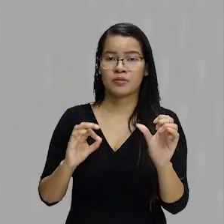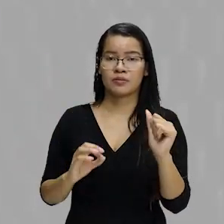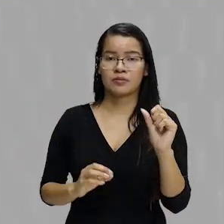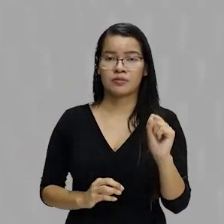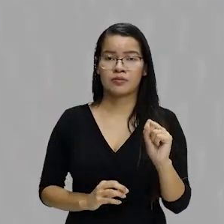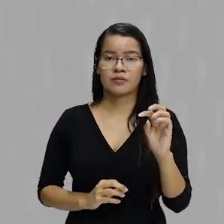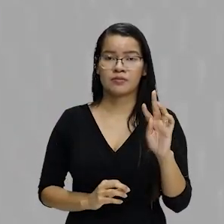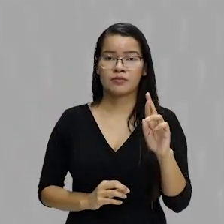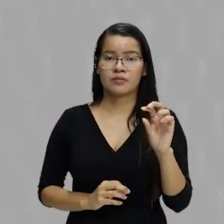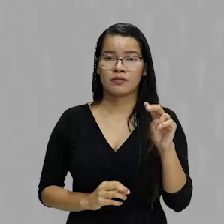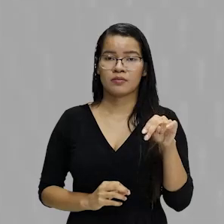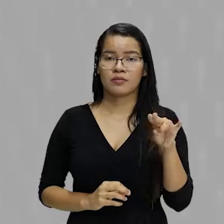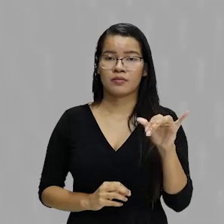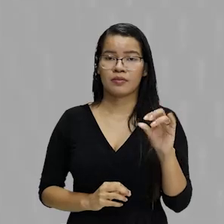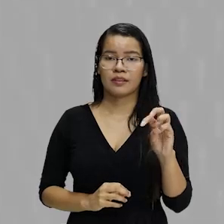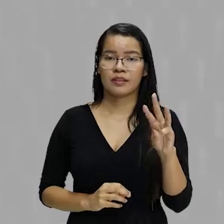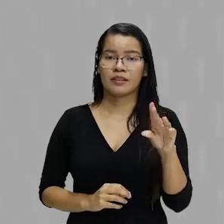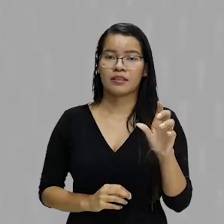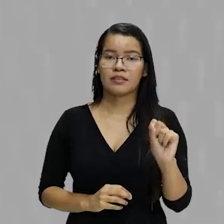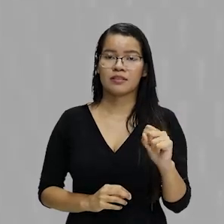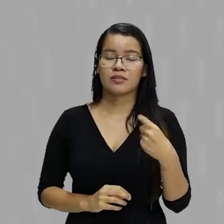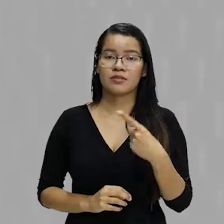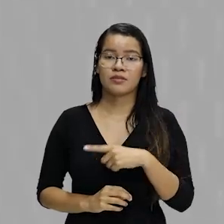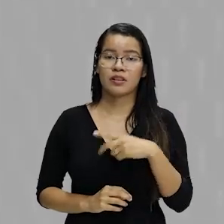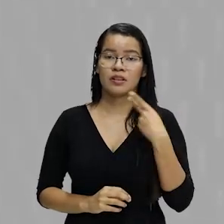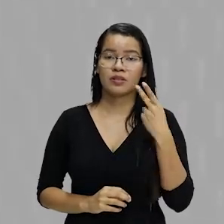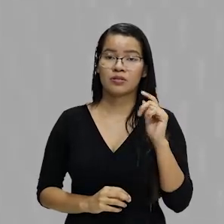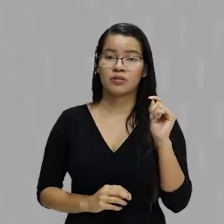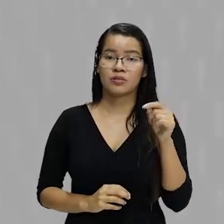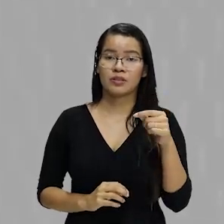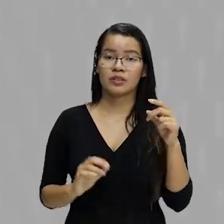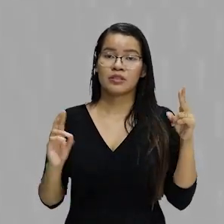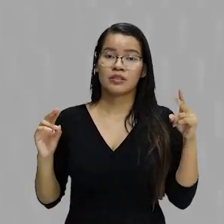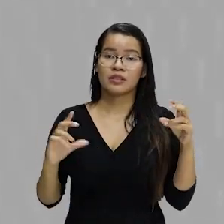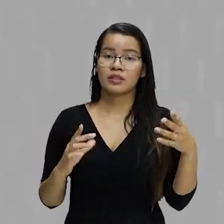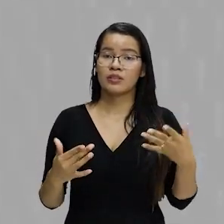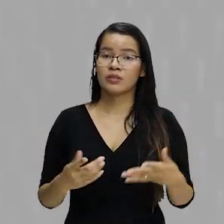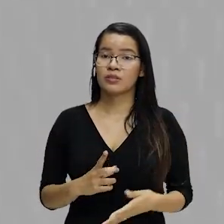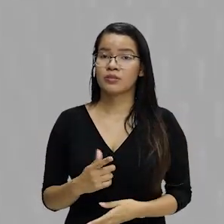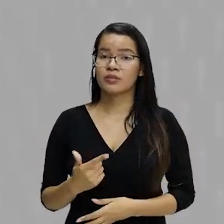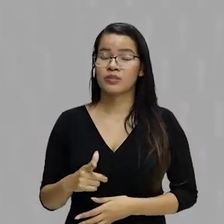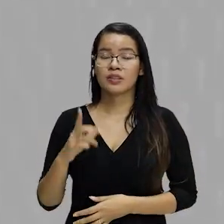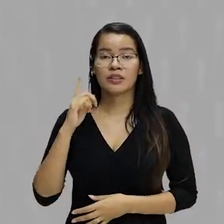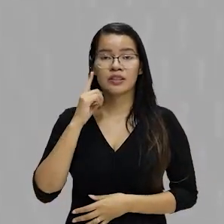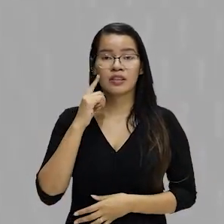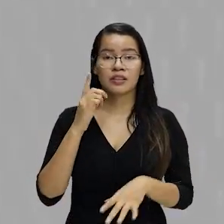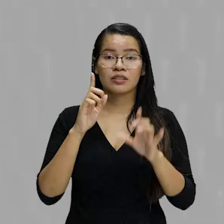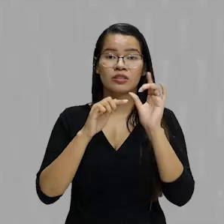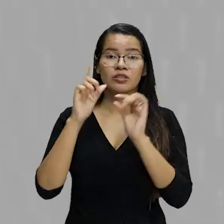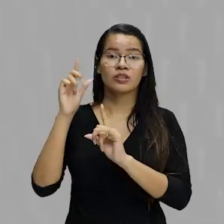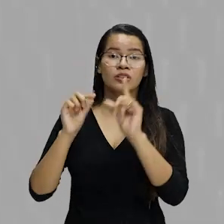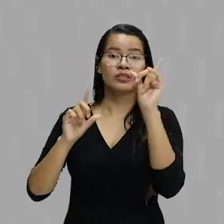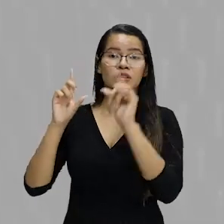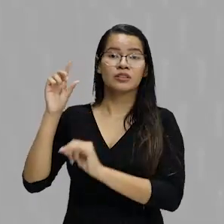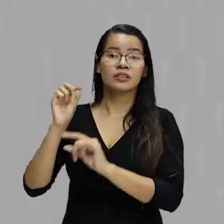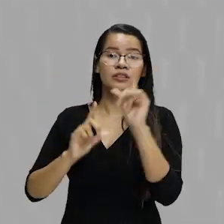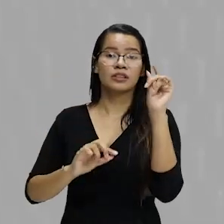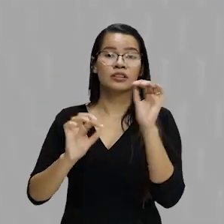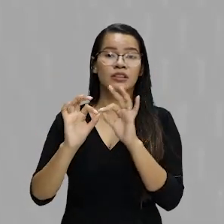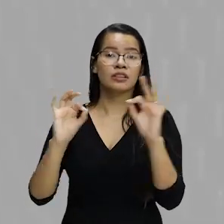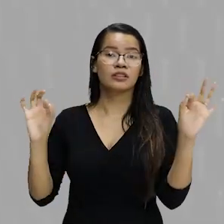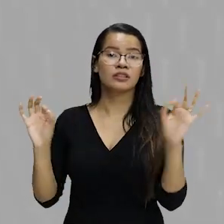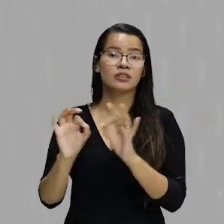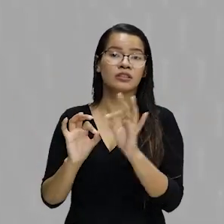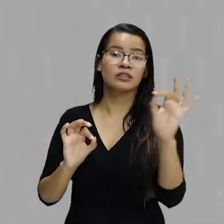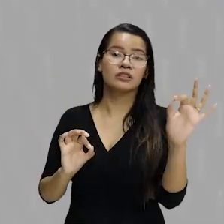isso. Tá certo? Então, eles não tinham essa ideia, né, de distância entre as estrelas. O que teve na época, né, pegar essa